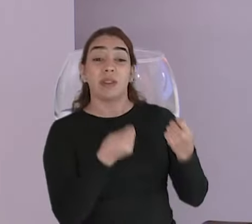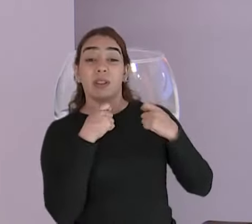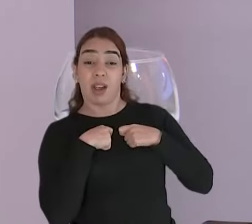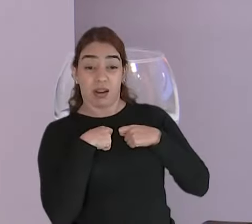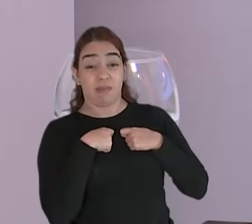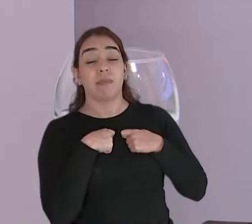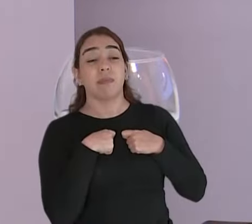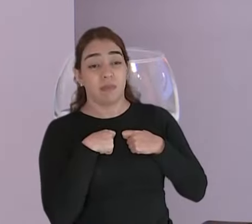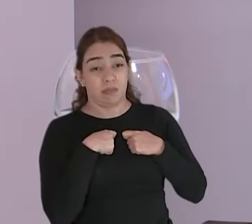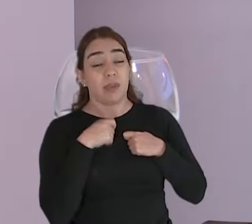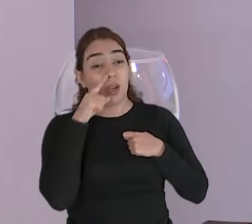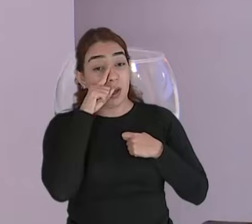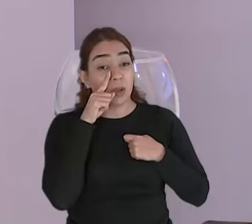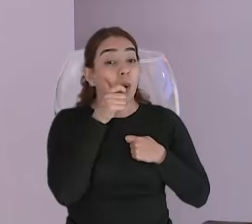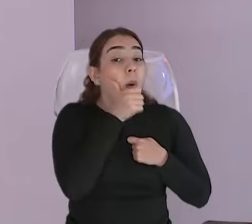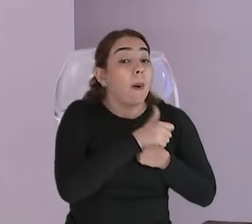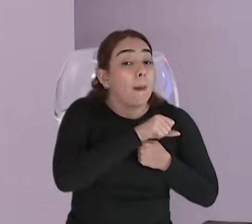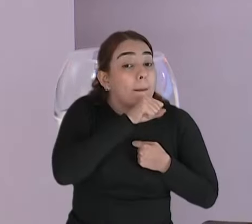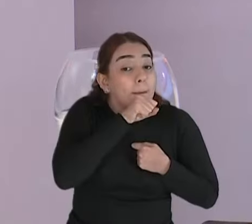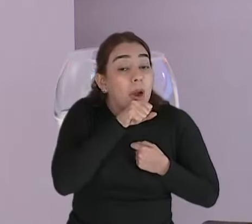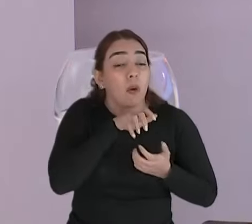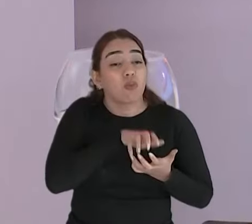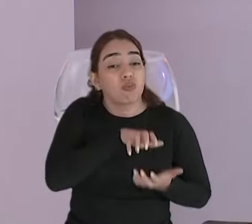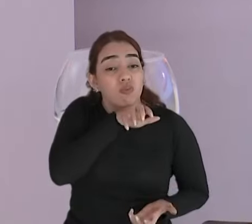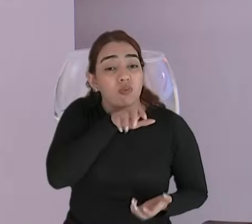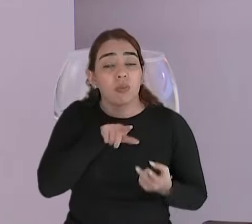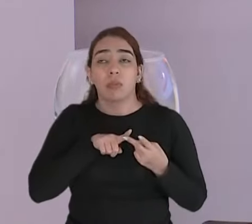avançada, idade paterna avançada. Idade paterna é